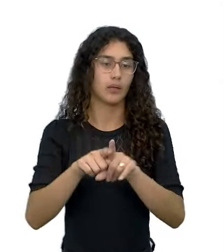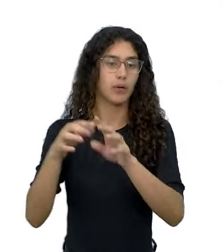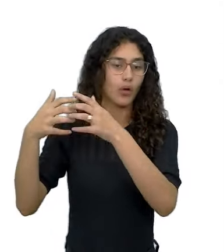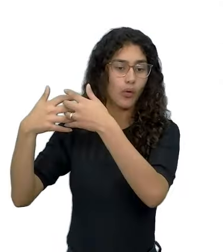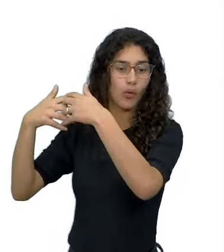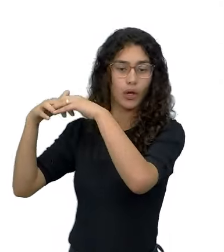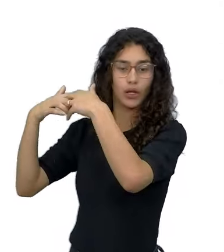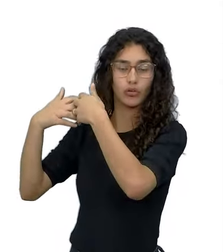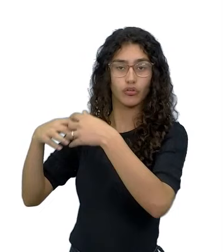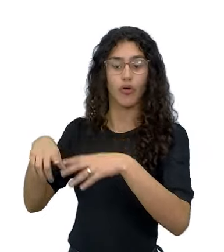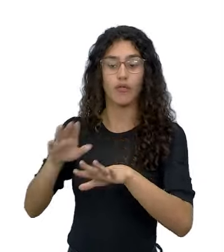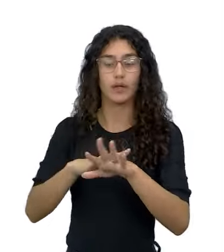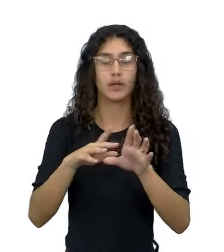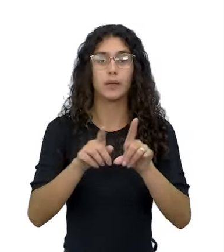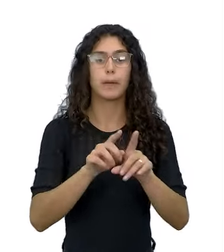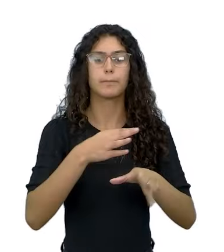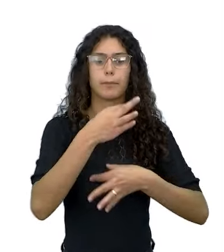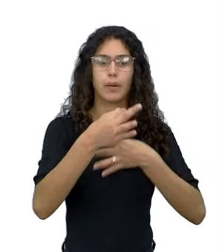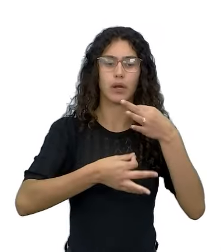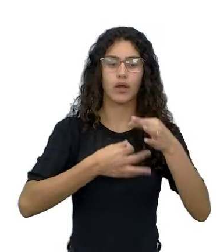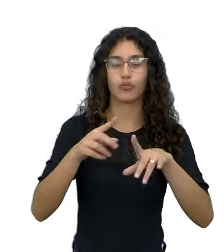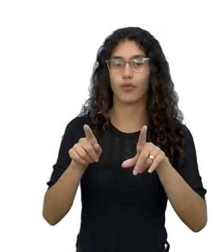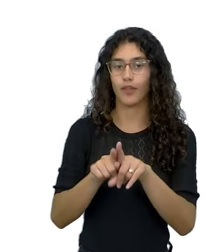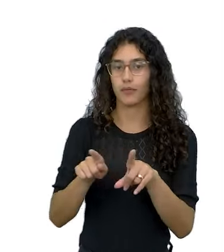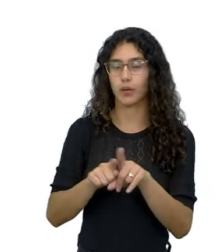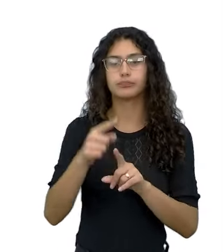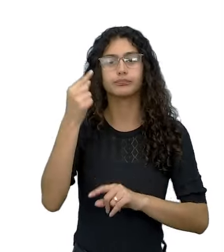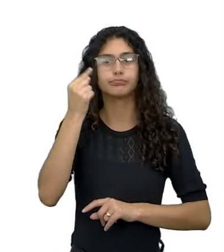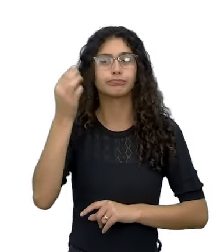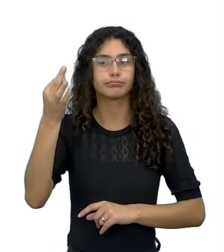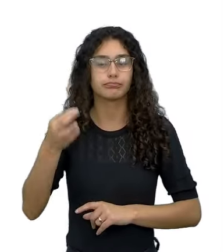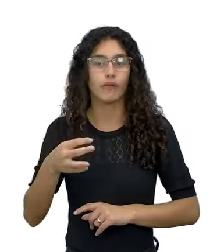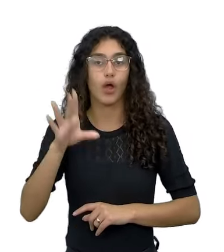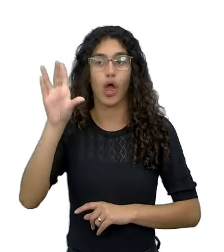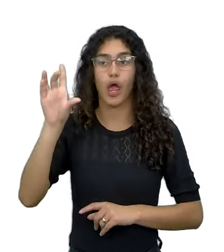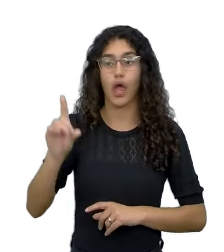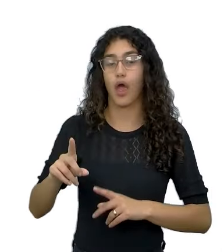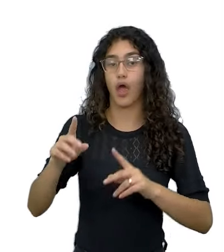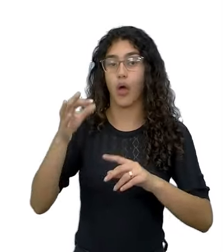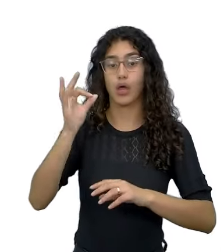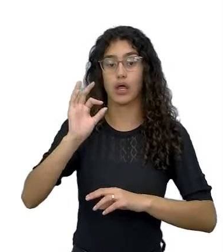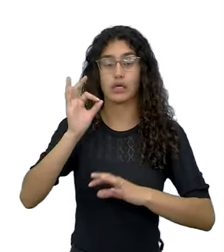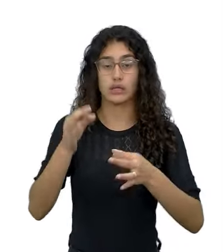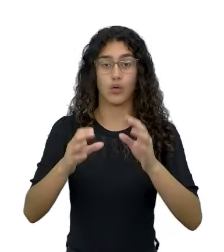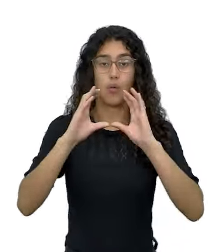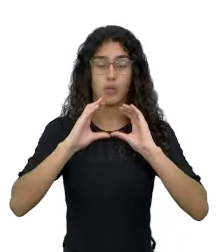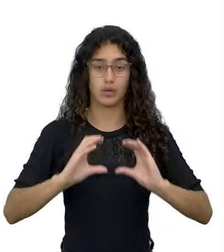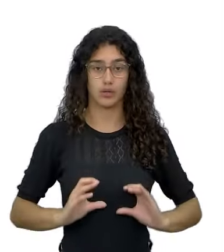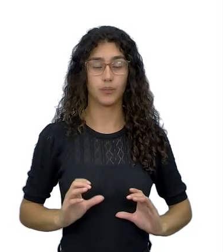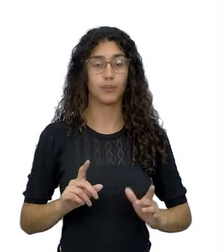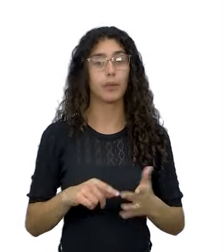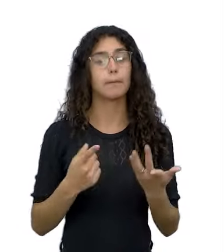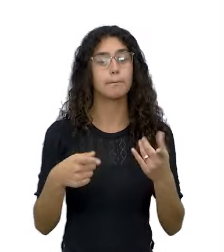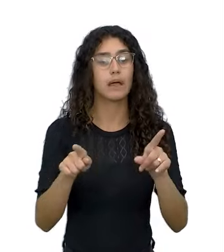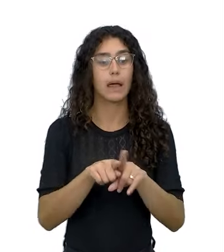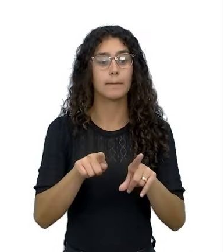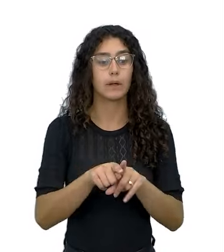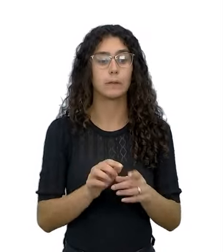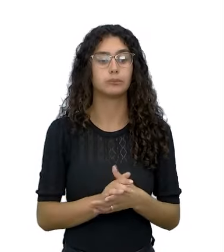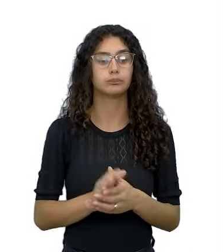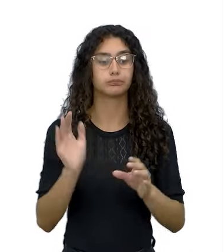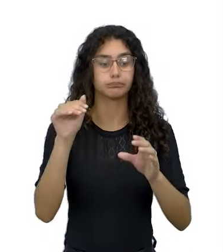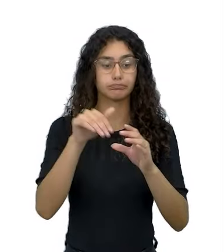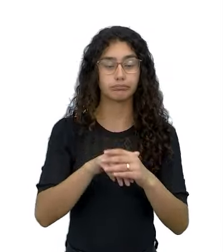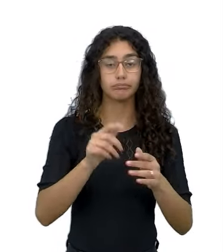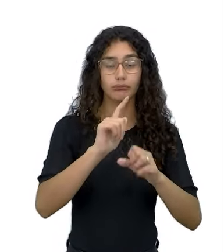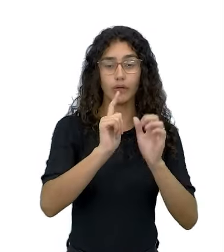mundo, tornando-os mais críticos e conscientes de seus direitos e deveres como cidadãos. Então, ele vai poder ver que dentro